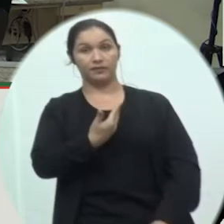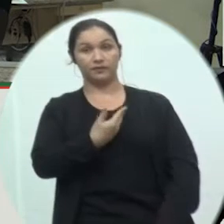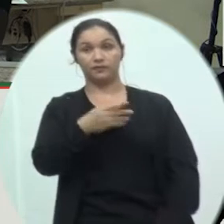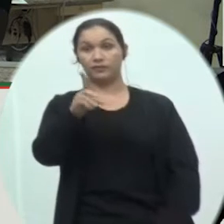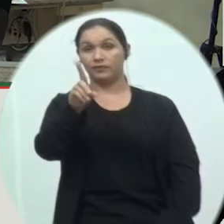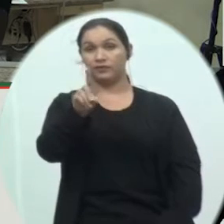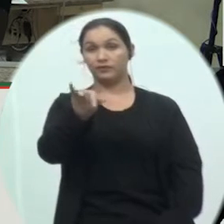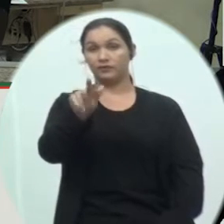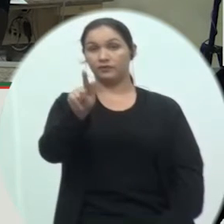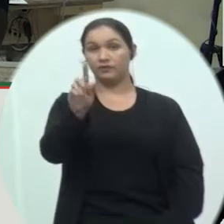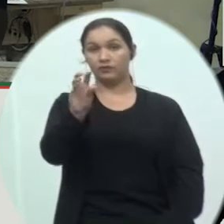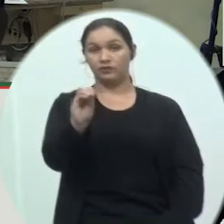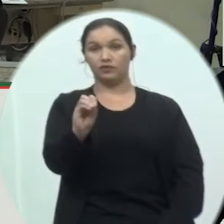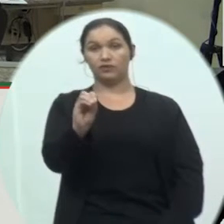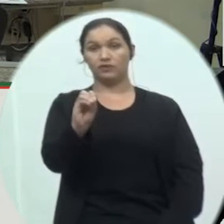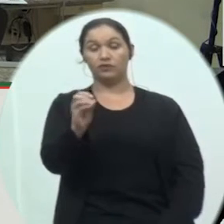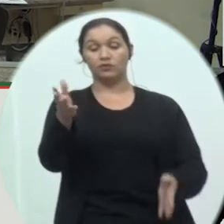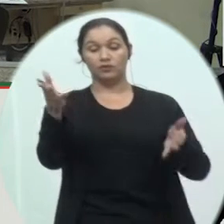nos faz presente.